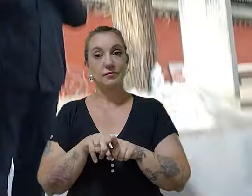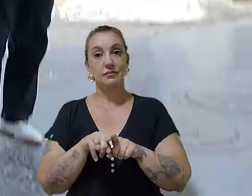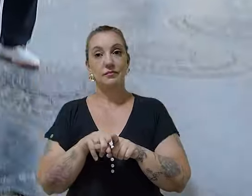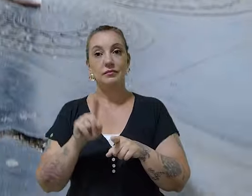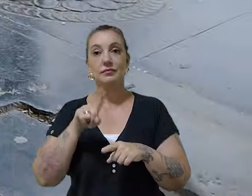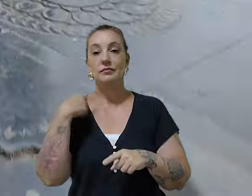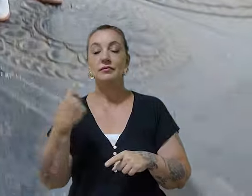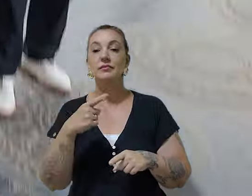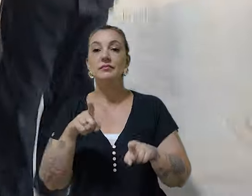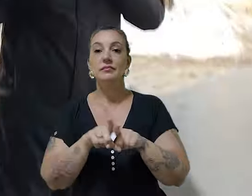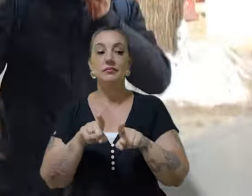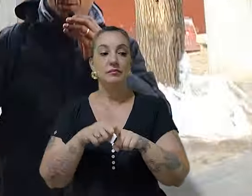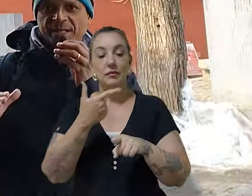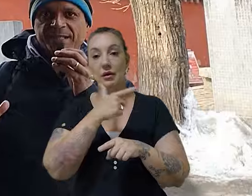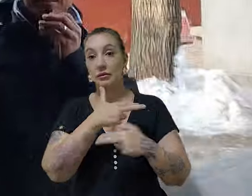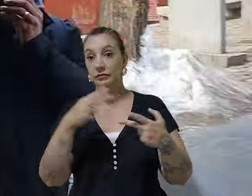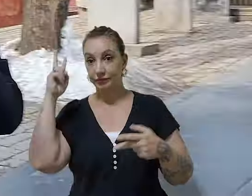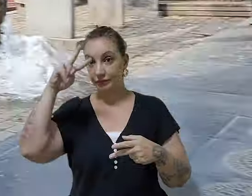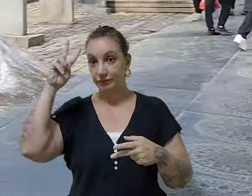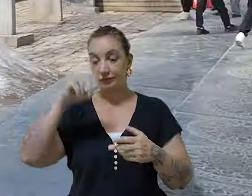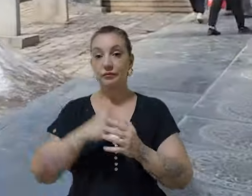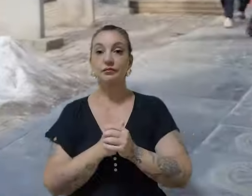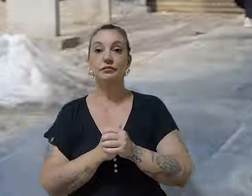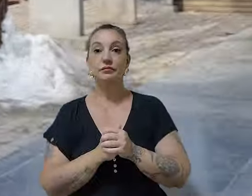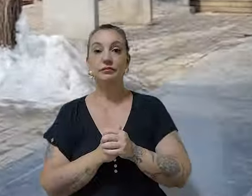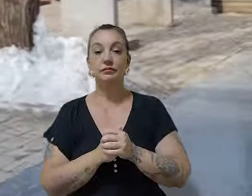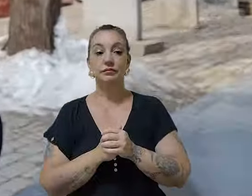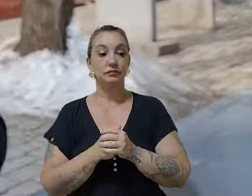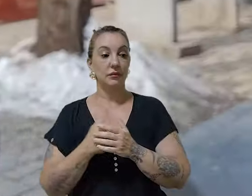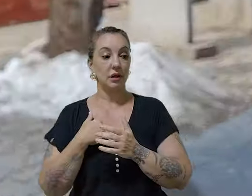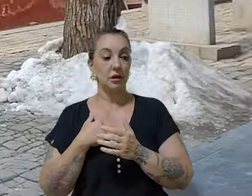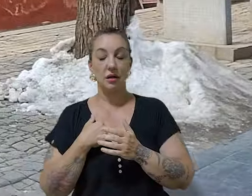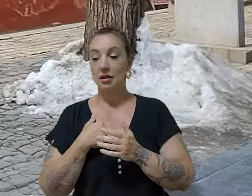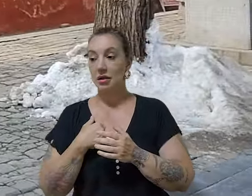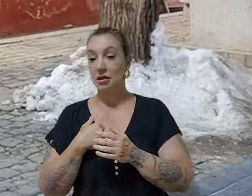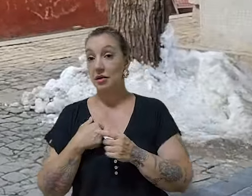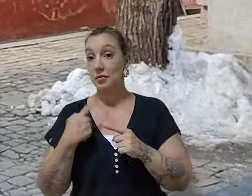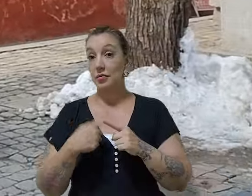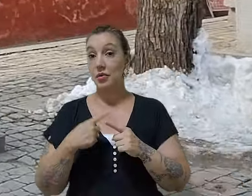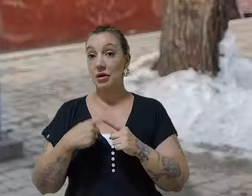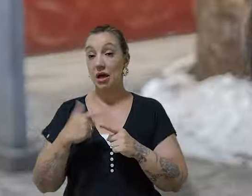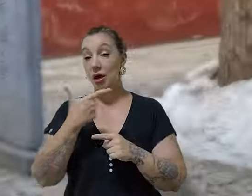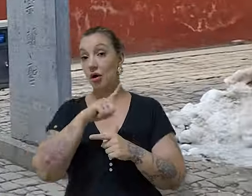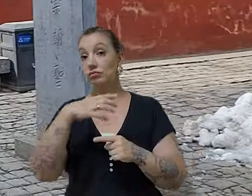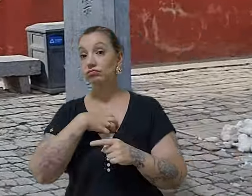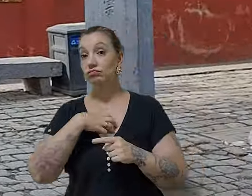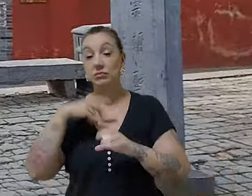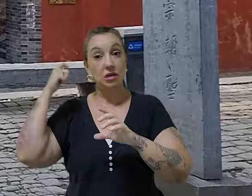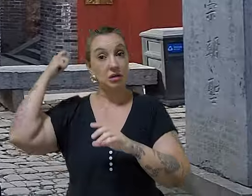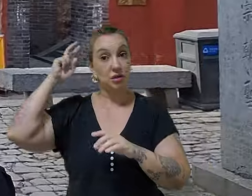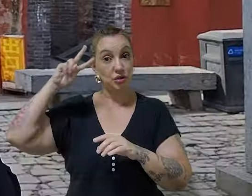A gente tem também, é uma outra parte da história. Eu me perdi na câmera. É uma outra parte da história.